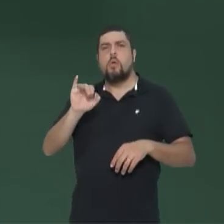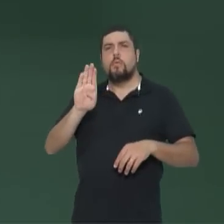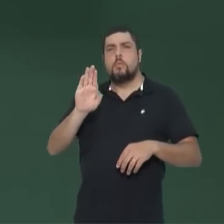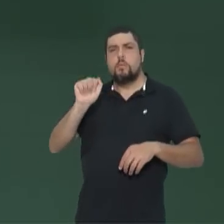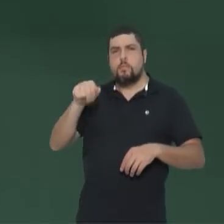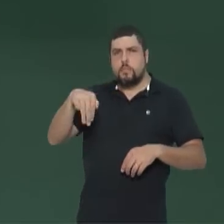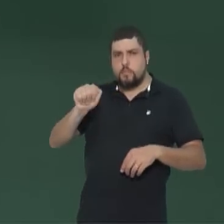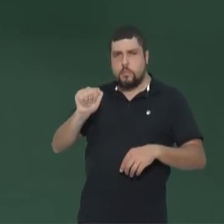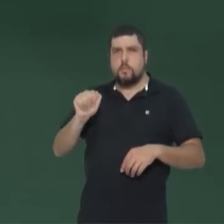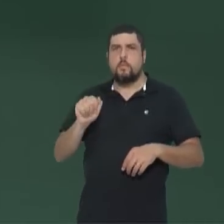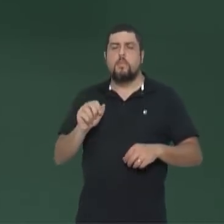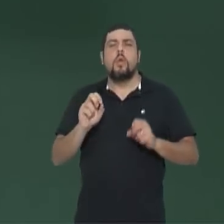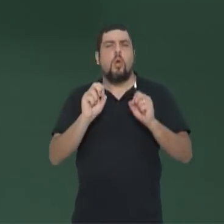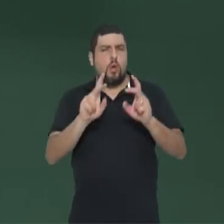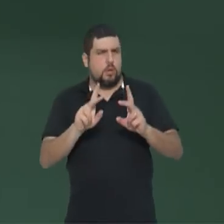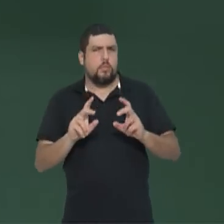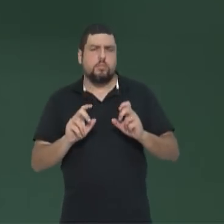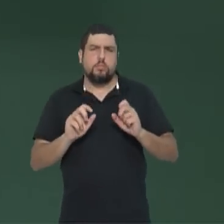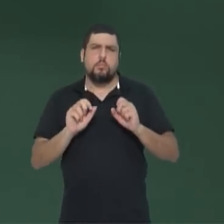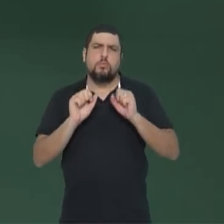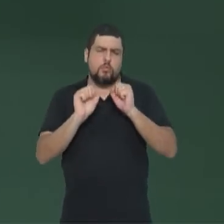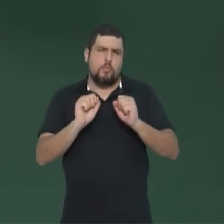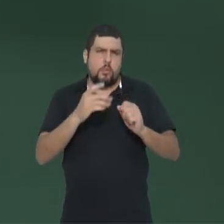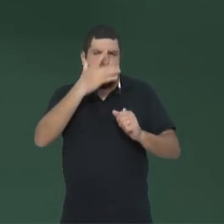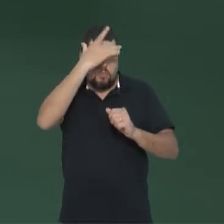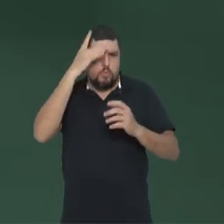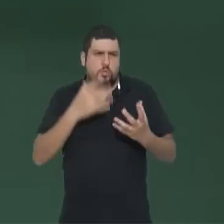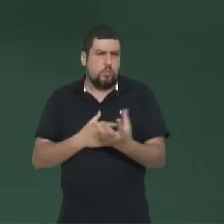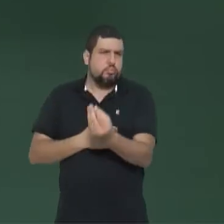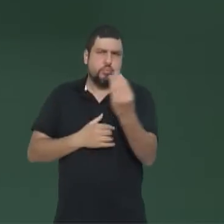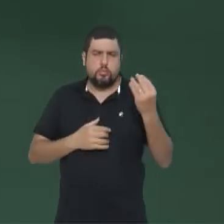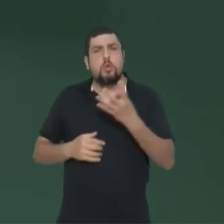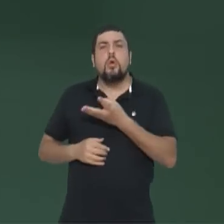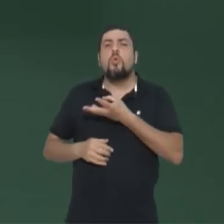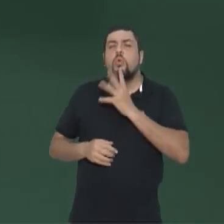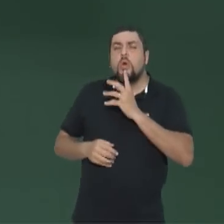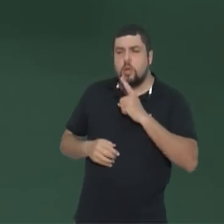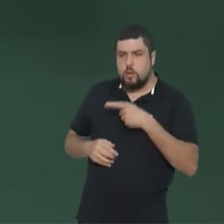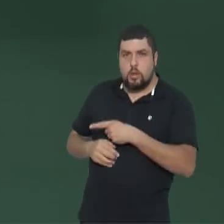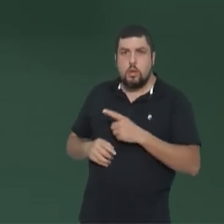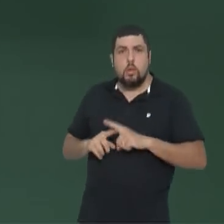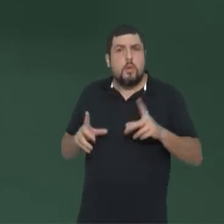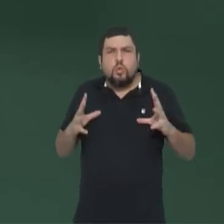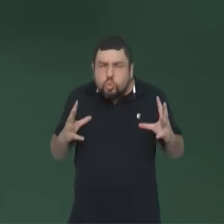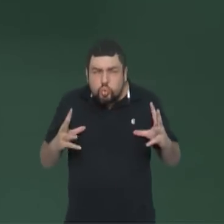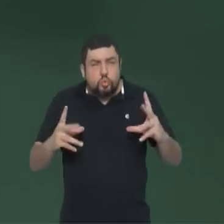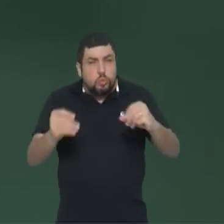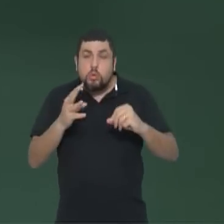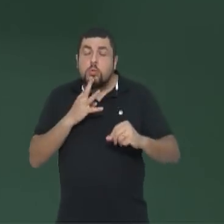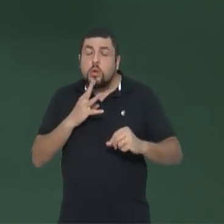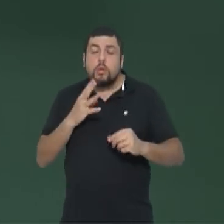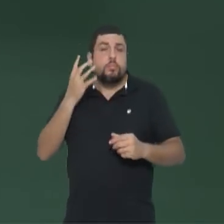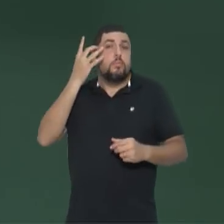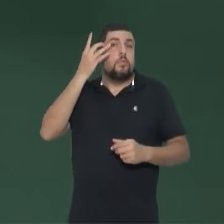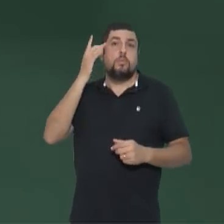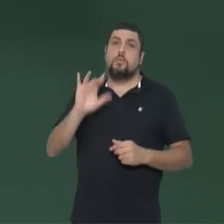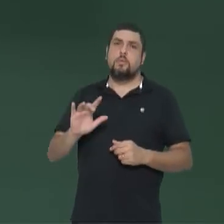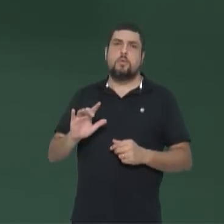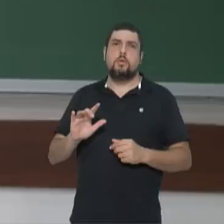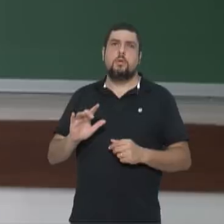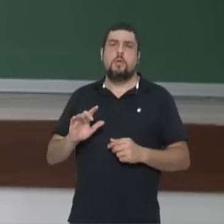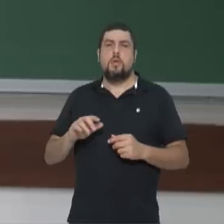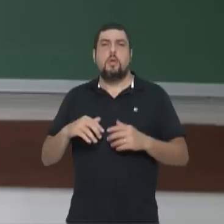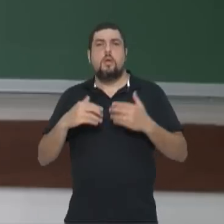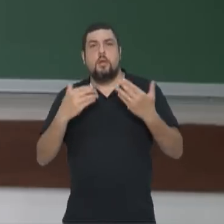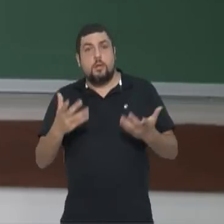seja conhecida por muitos, eu não posso pressupor que ela seja conhecida por todo mundo. E eu tenho sim